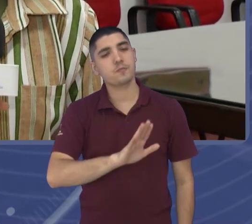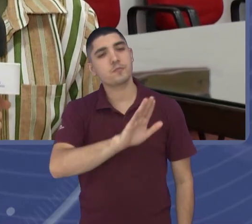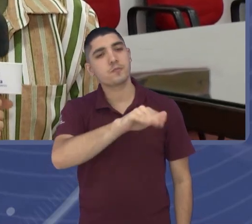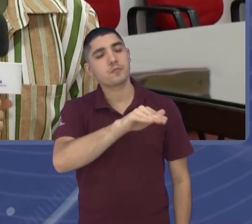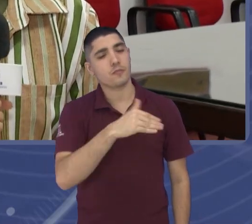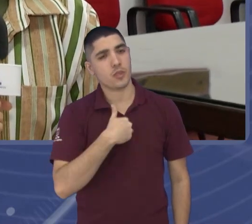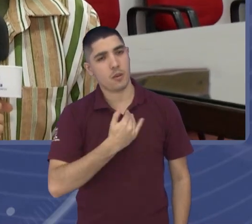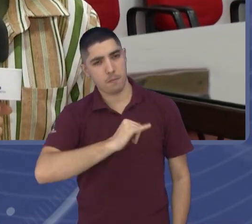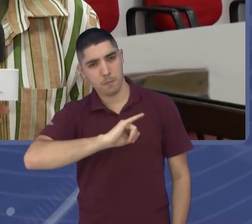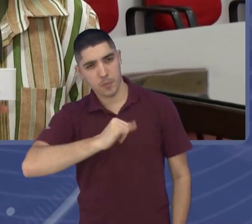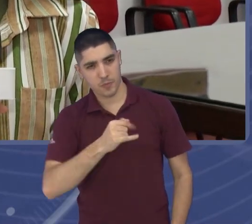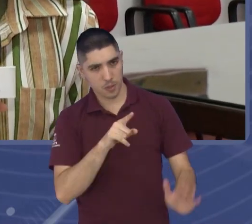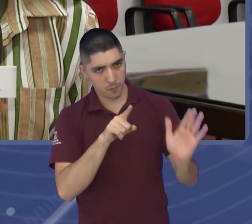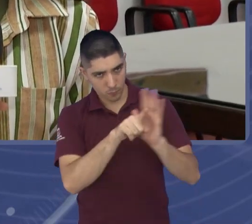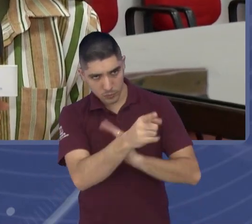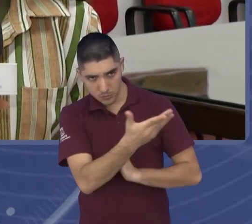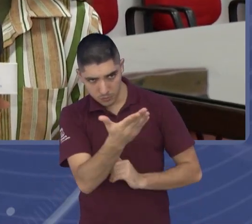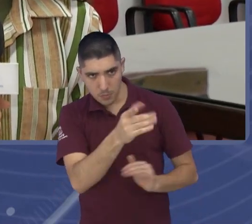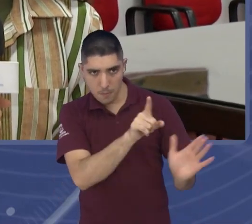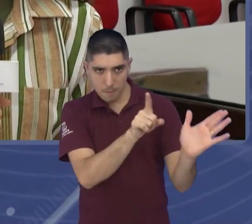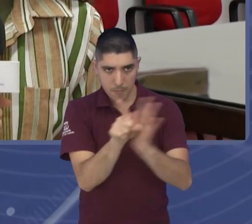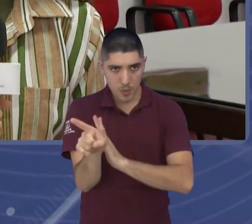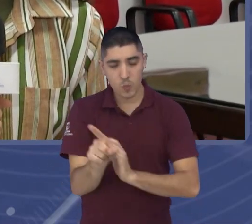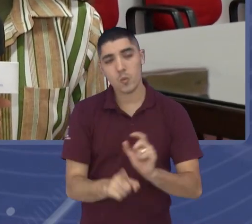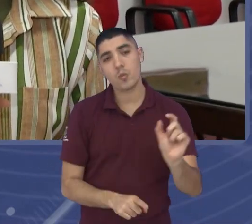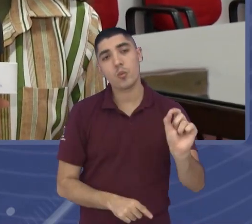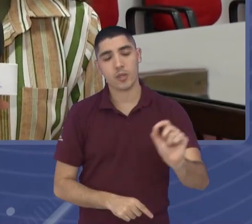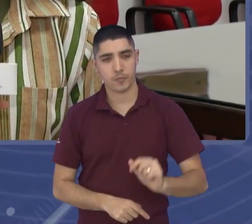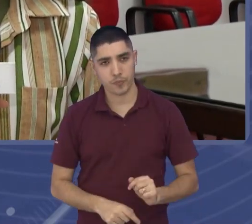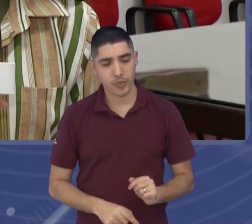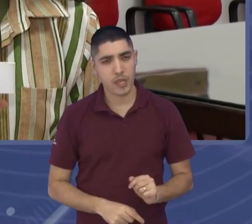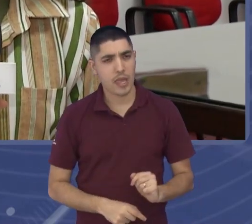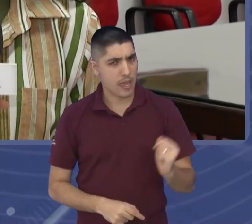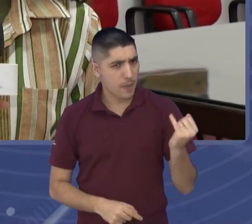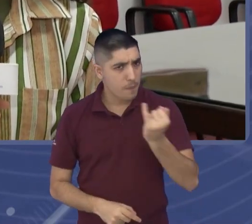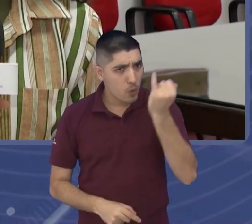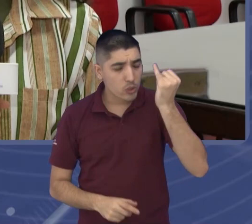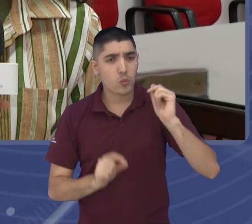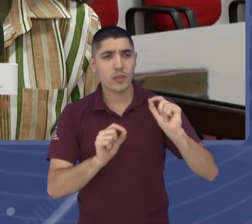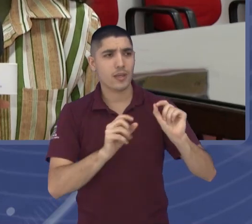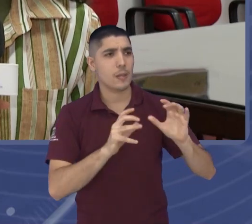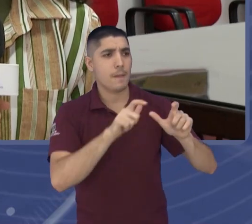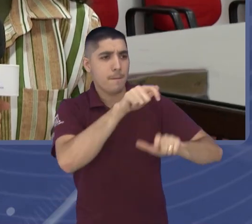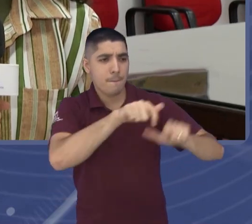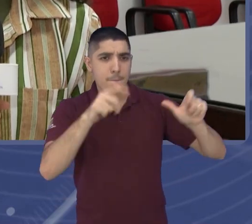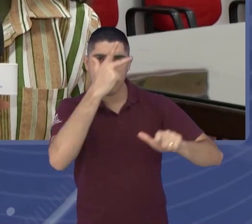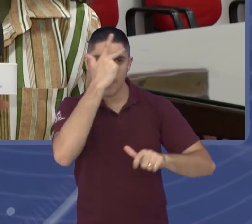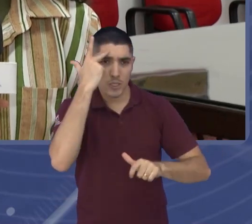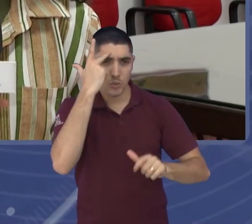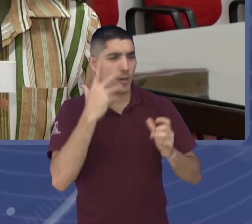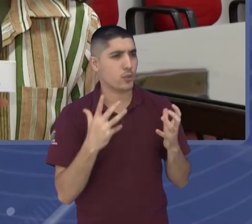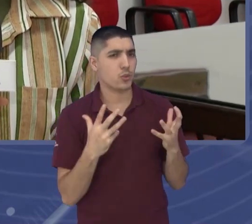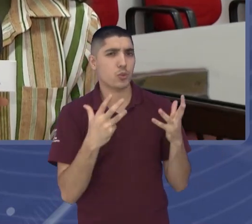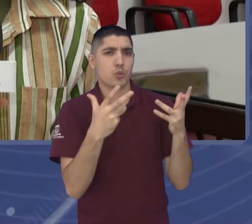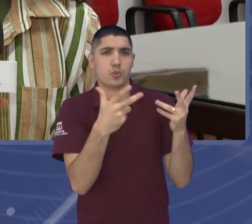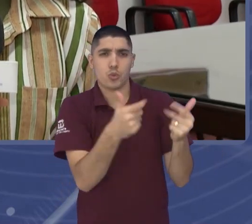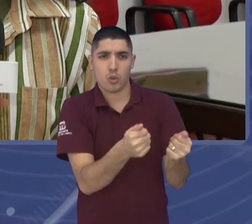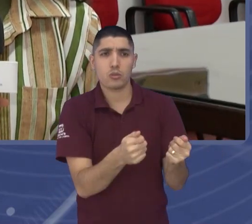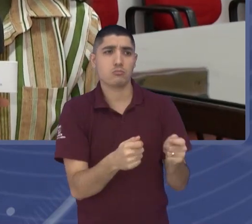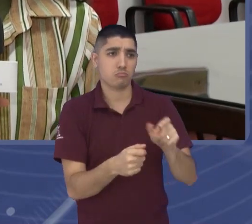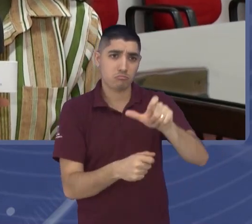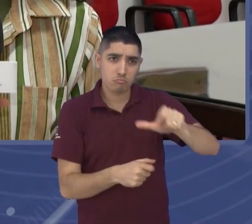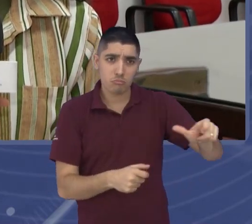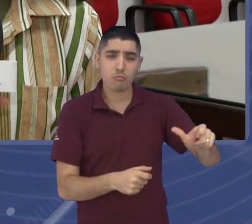fazer uma pergunta para o Edu. Vale a gente reforçar que todo e qualquer cidadão comum, ele tem esse poder,